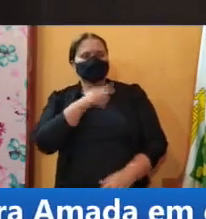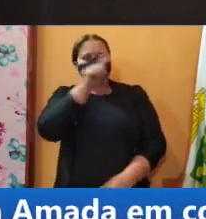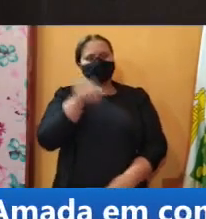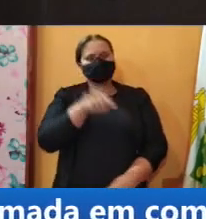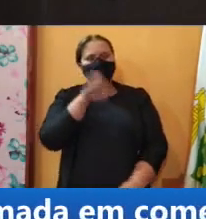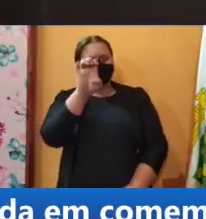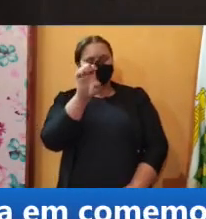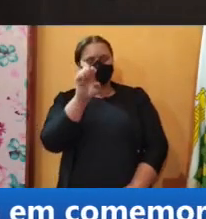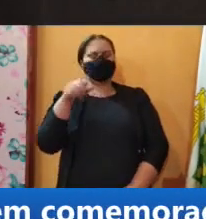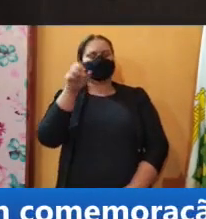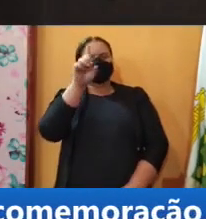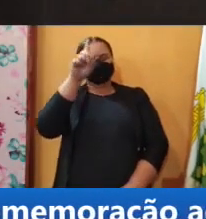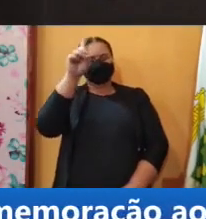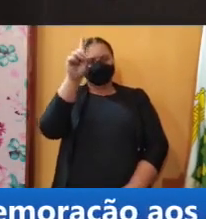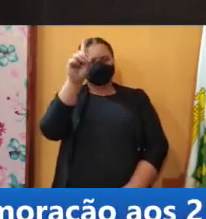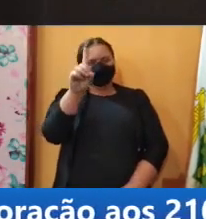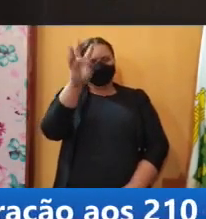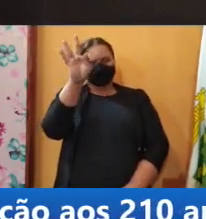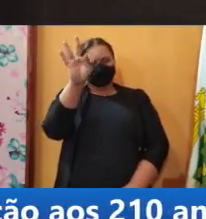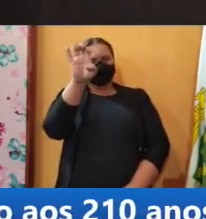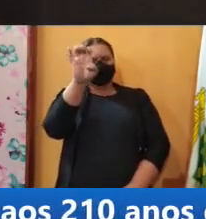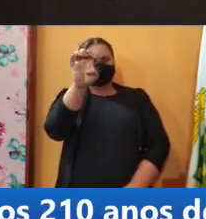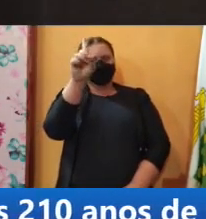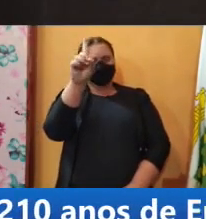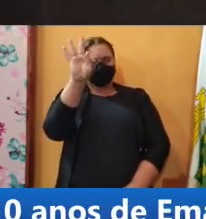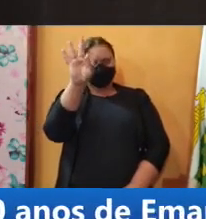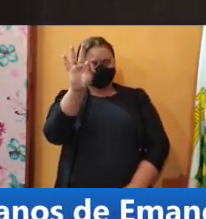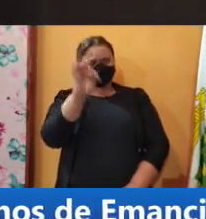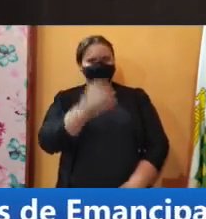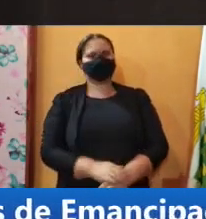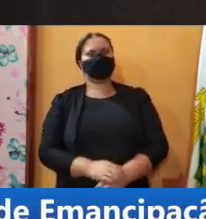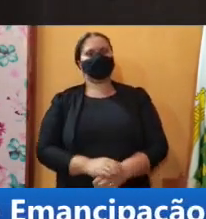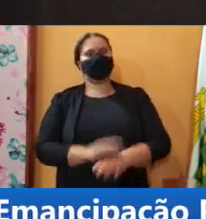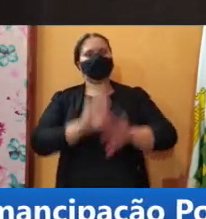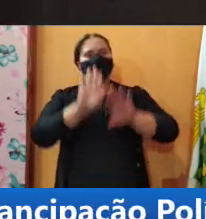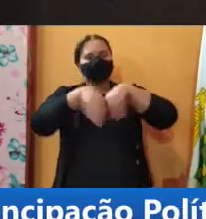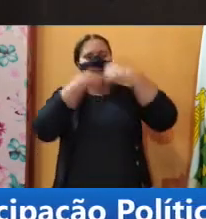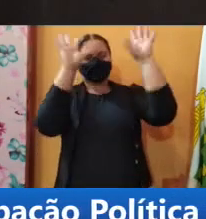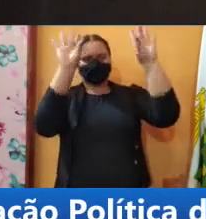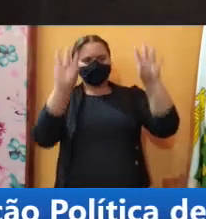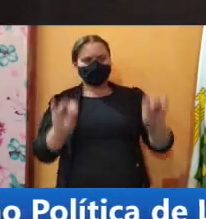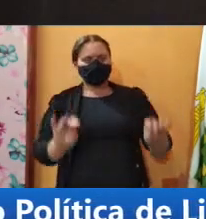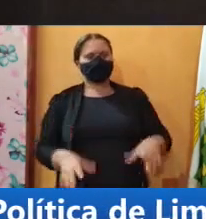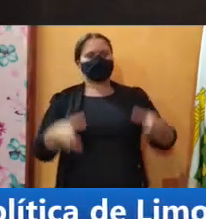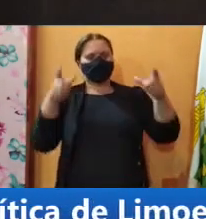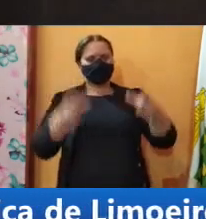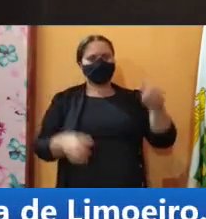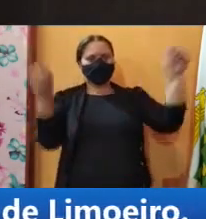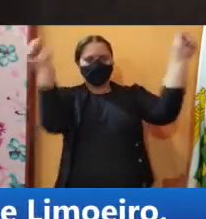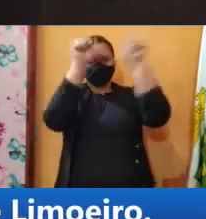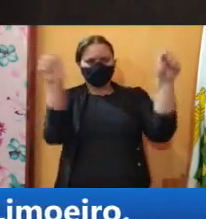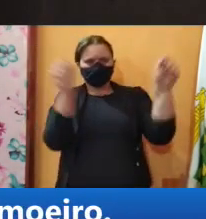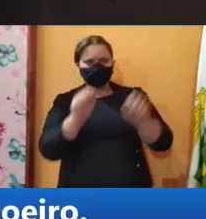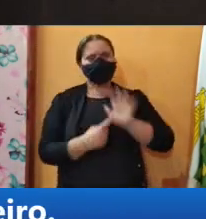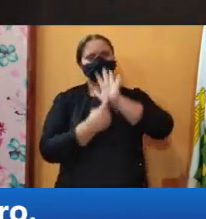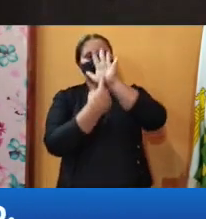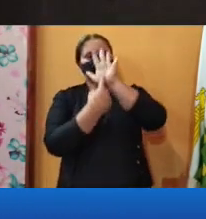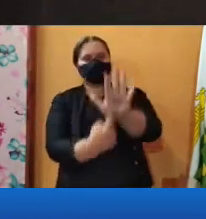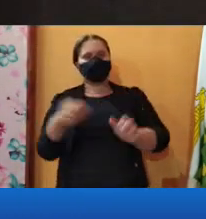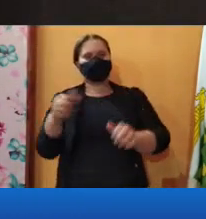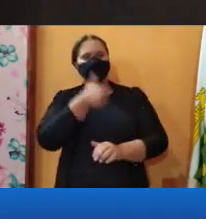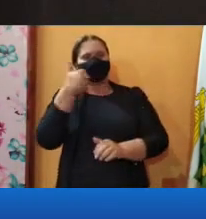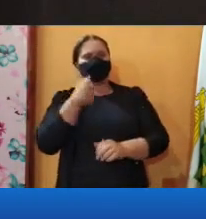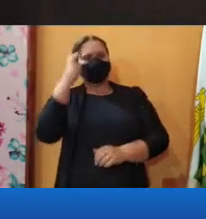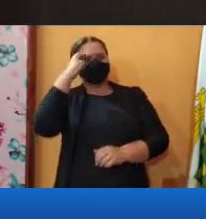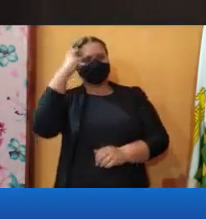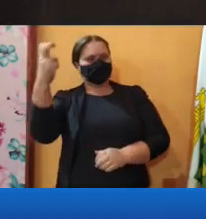Fechou aqui essa programação, produzida especialmente pelo Galpão das Artes para esta noite dessa primeira mostra cultural.